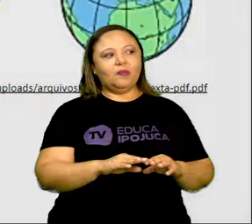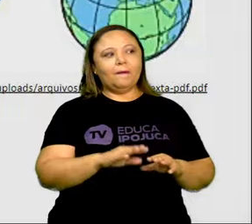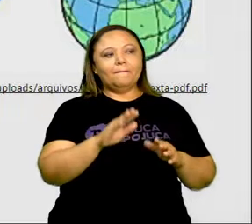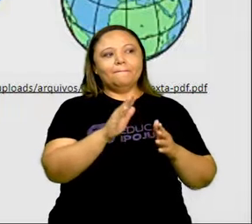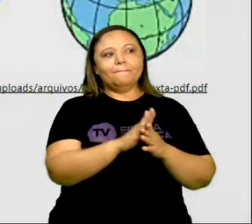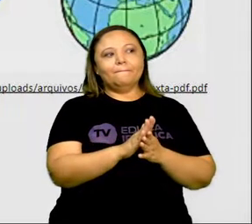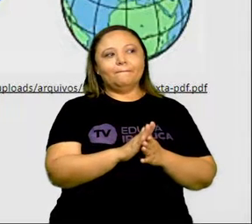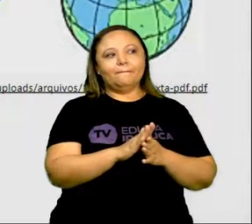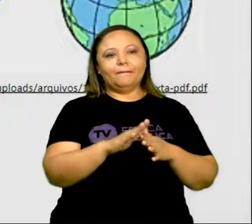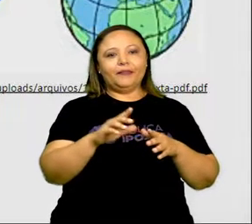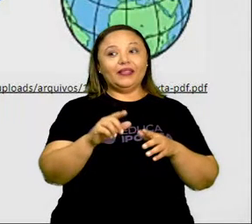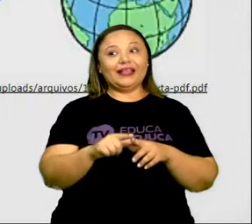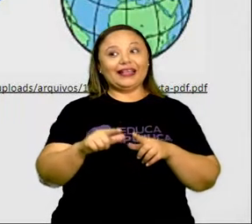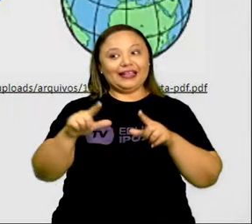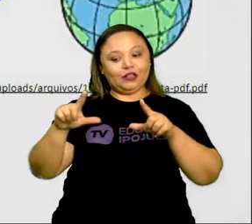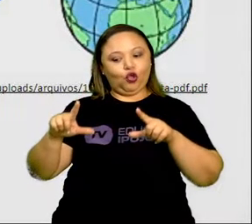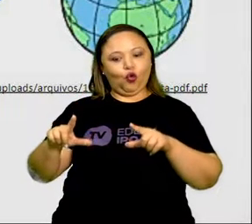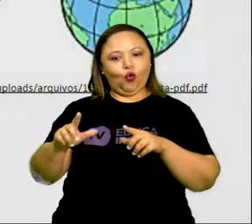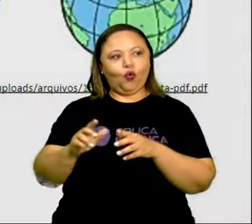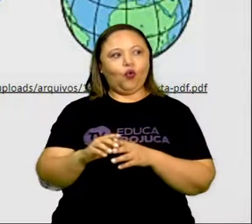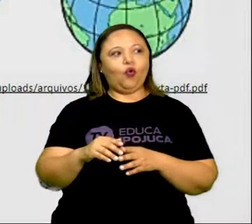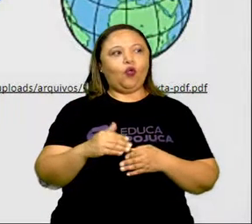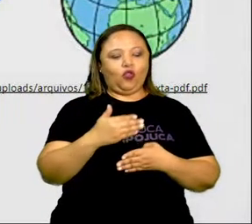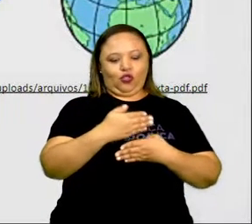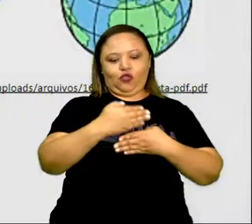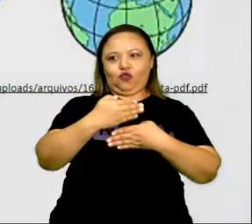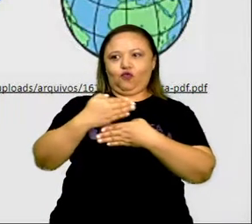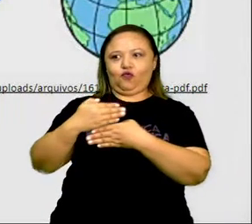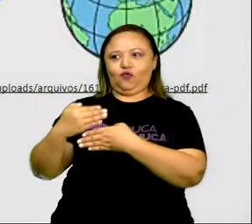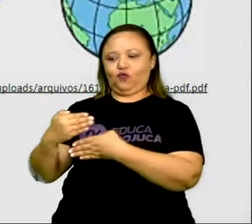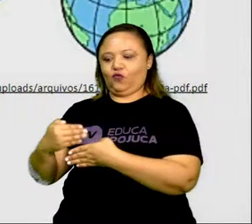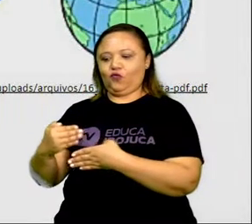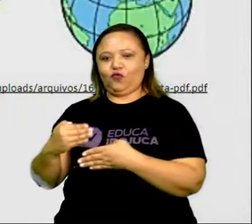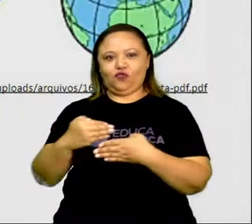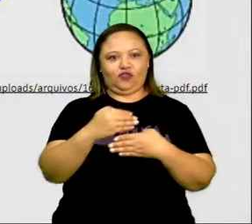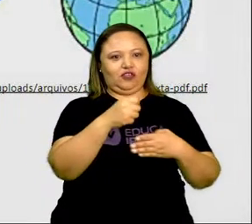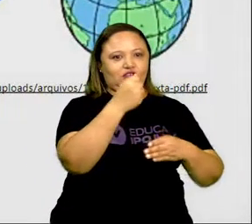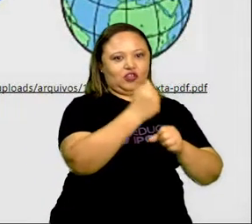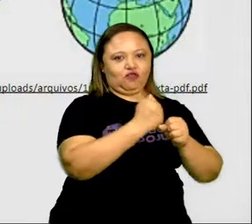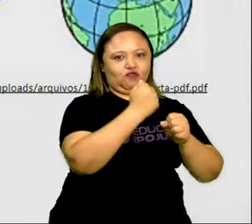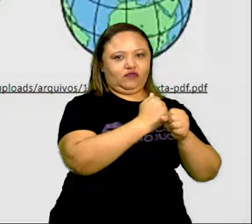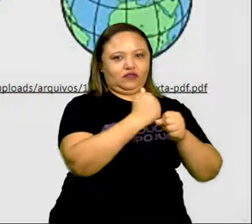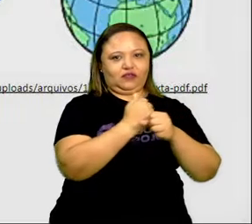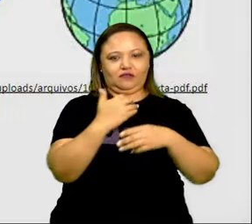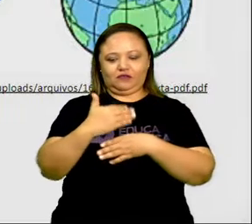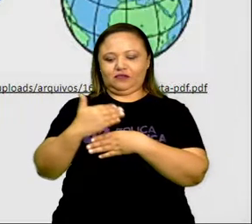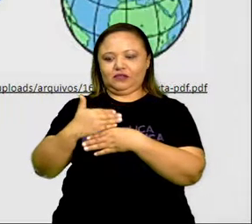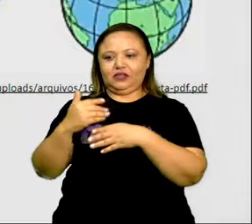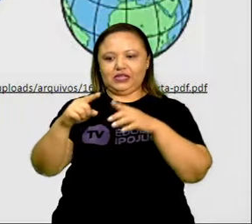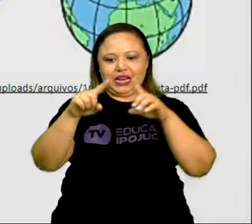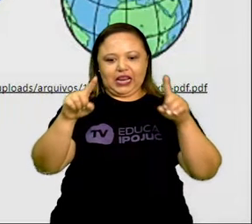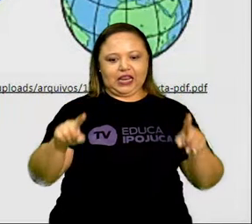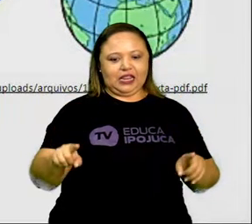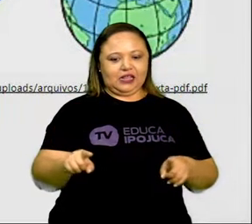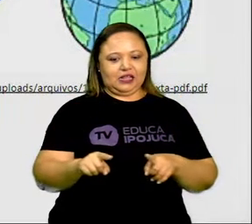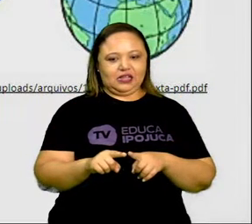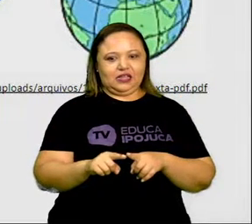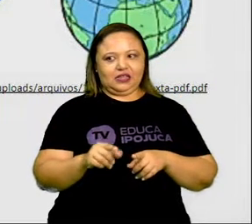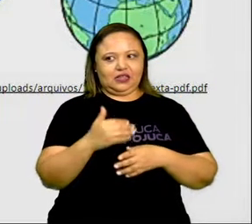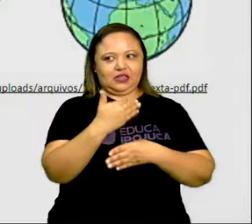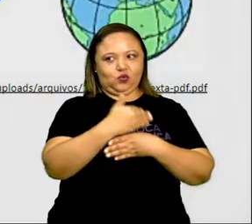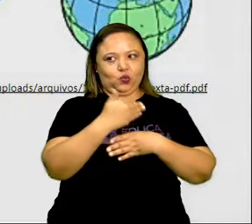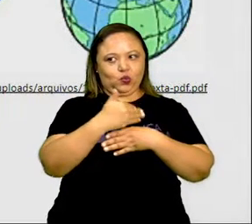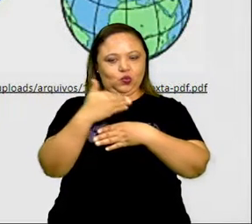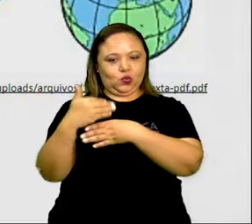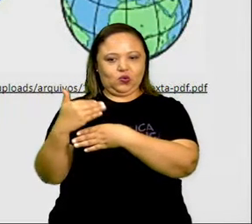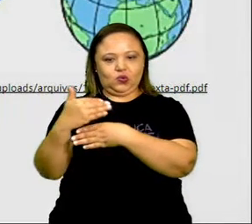ao tijolo, porque o tijolo ele é comprido, né? É um retângulo. Só que é o bloco retangular, porque